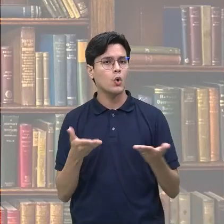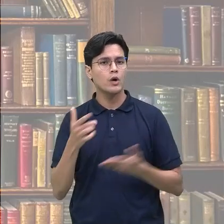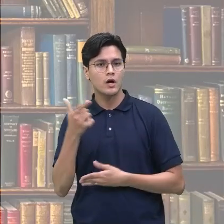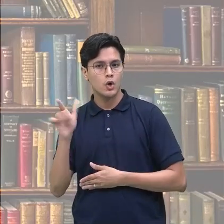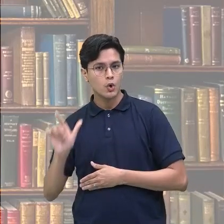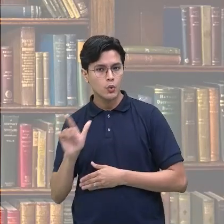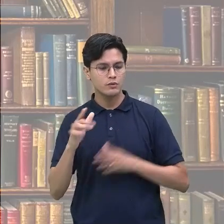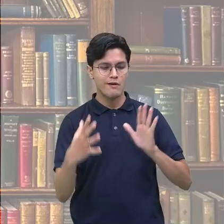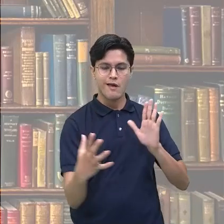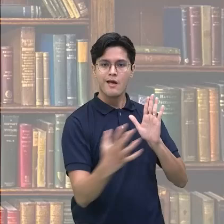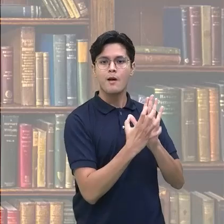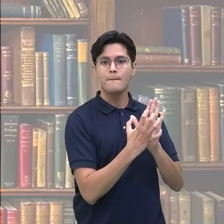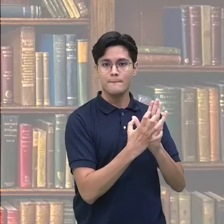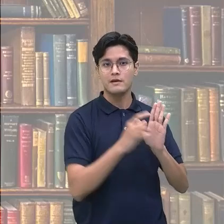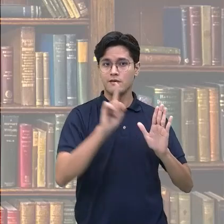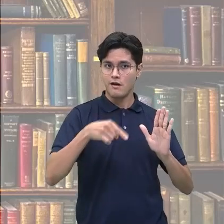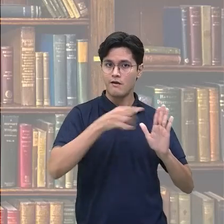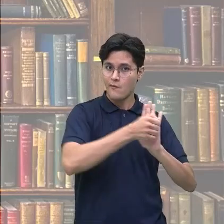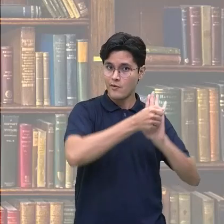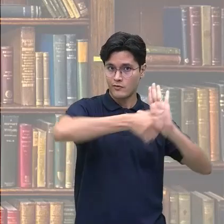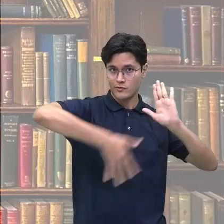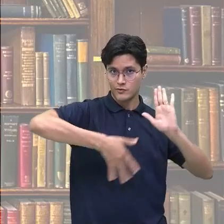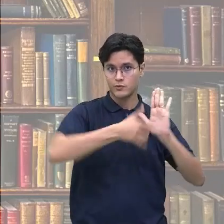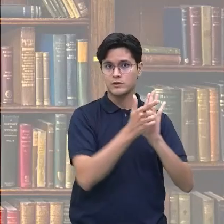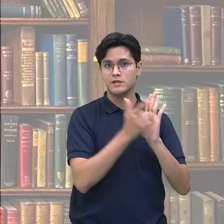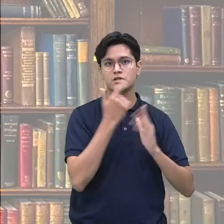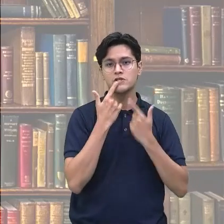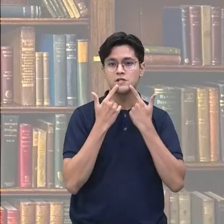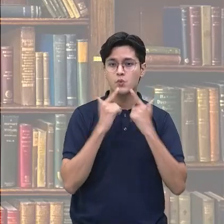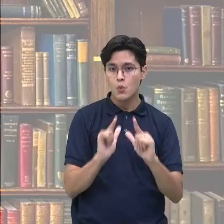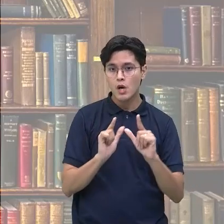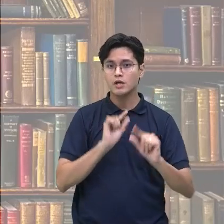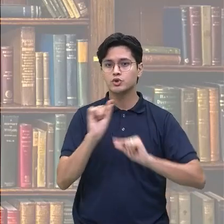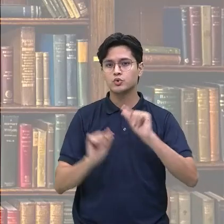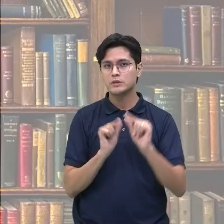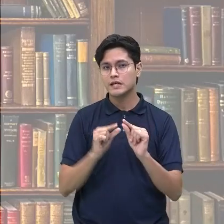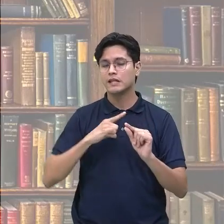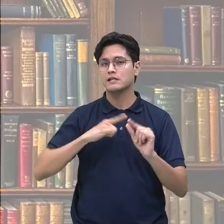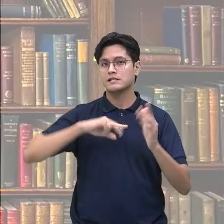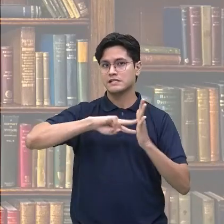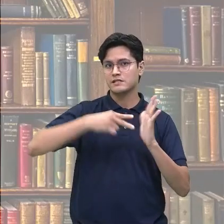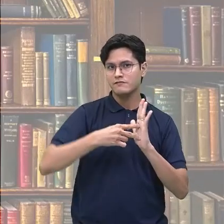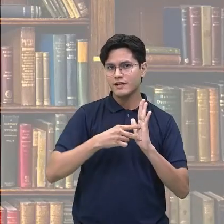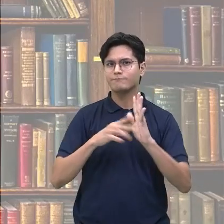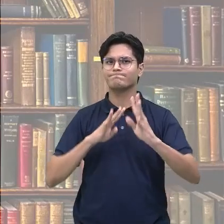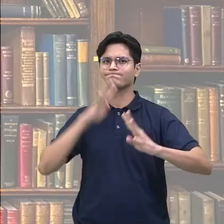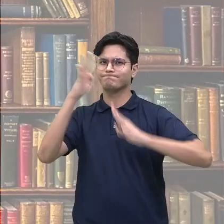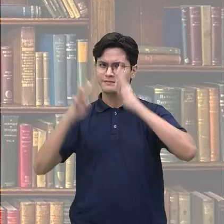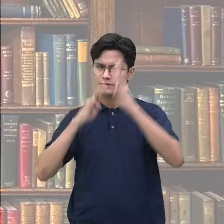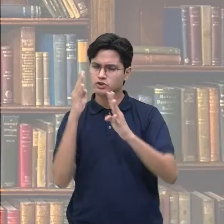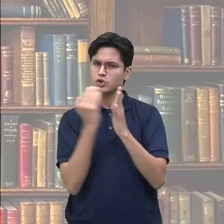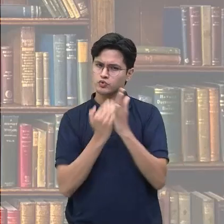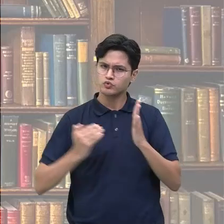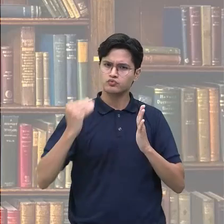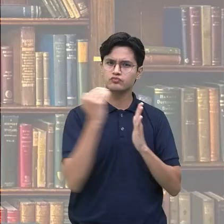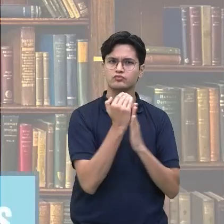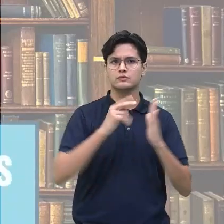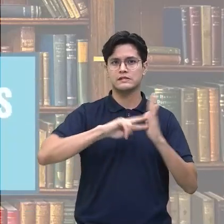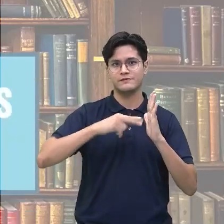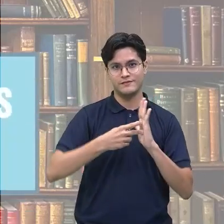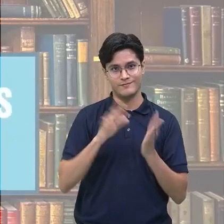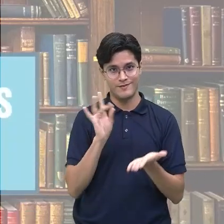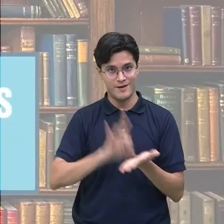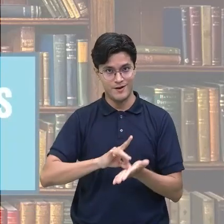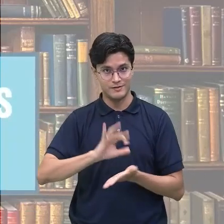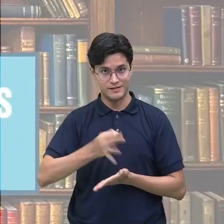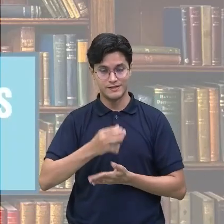um sentido de exagero, extrapola o significado do sentido real. Por